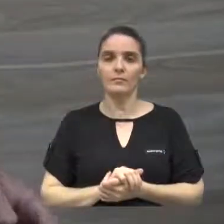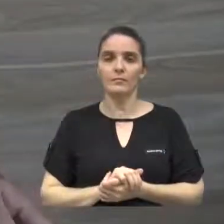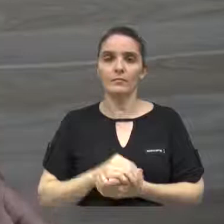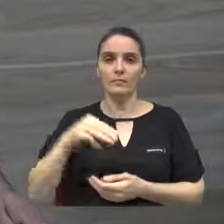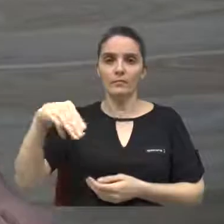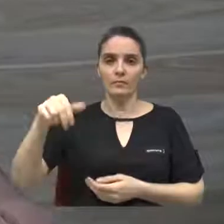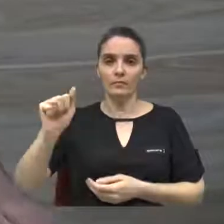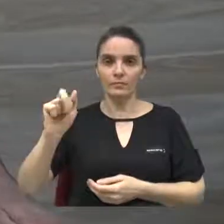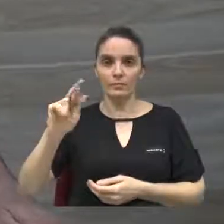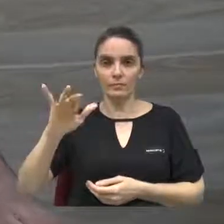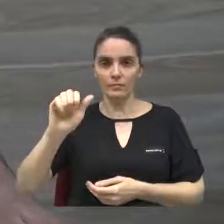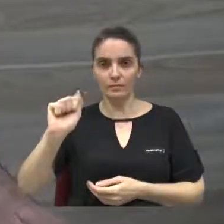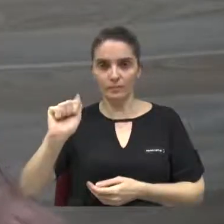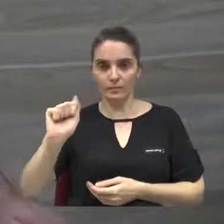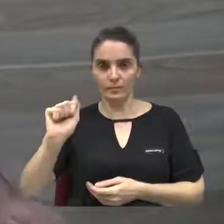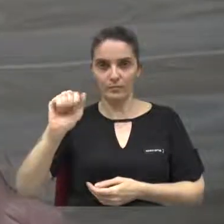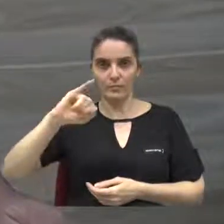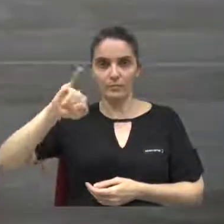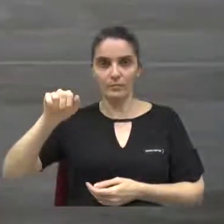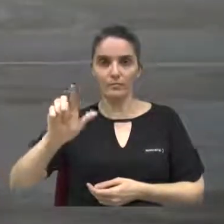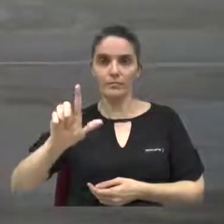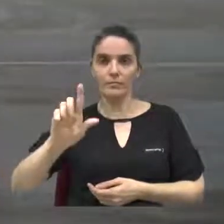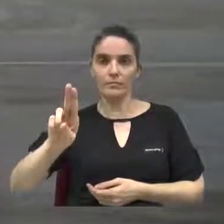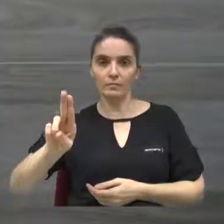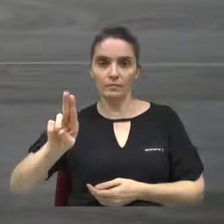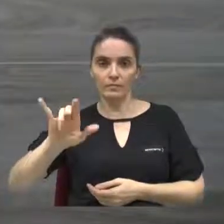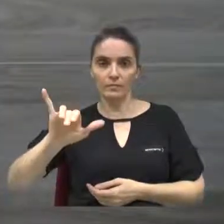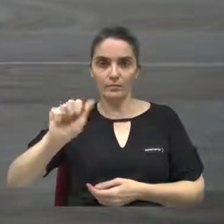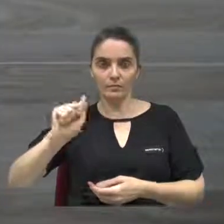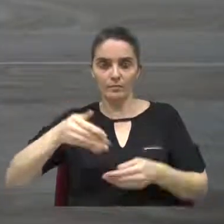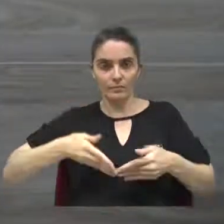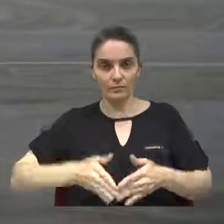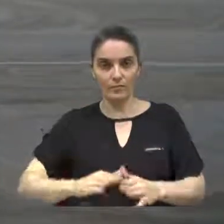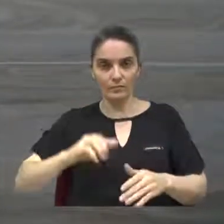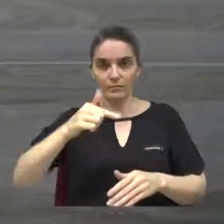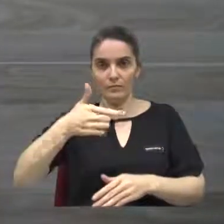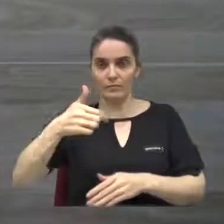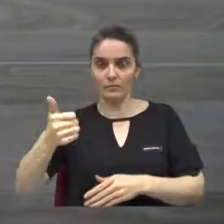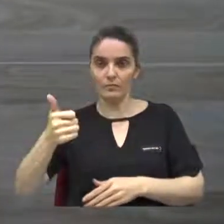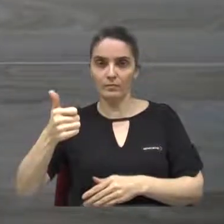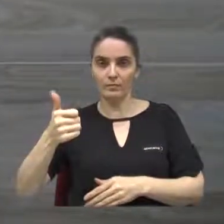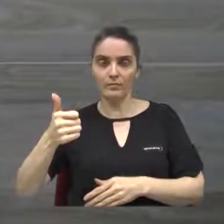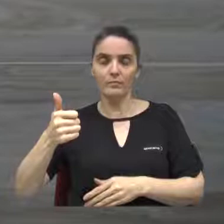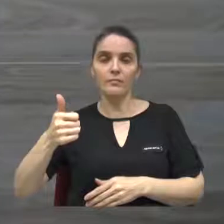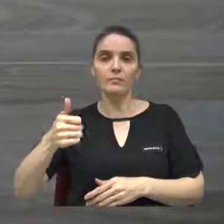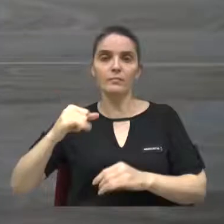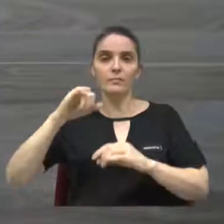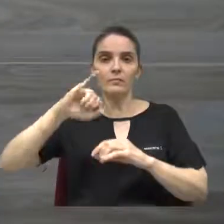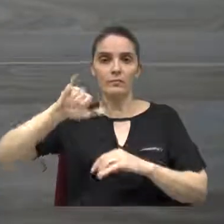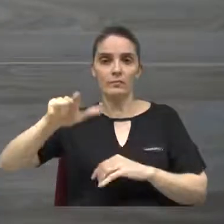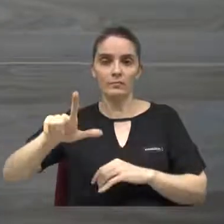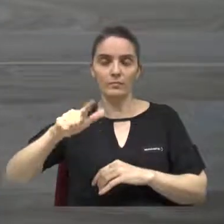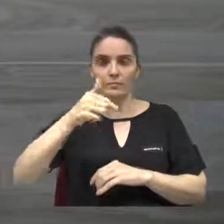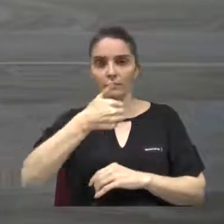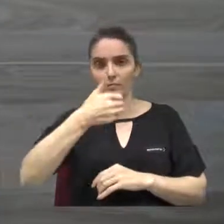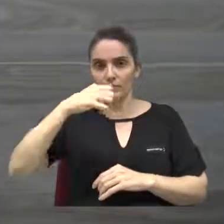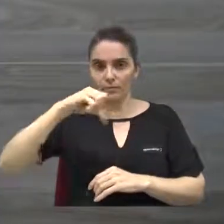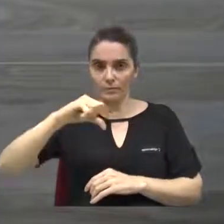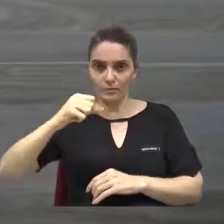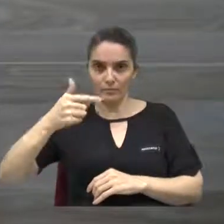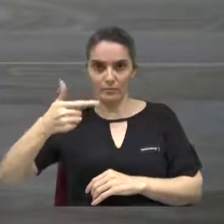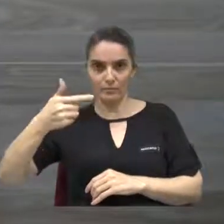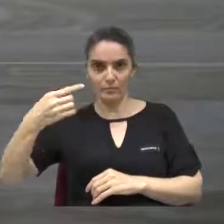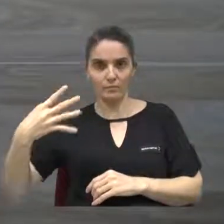Maria Júlia Cordaz Sardenha nasceu no dia 21 de julho de 1924, sendo a